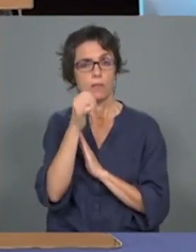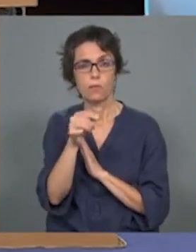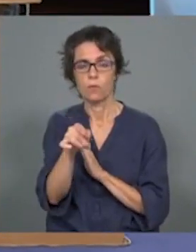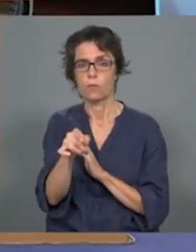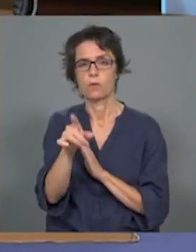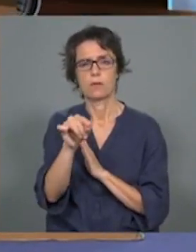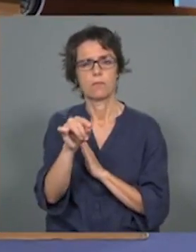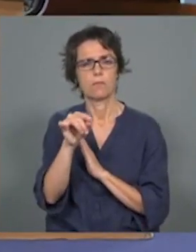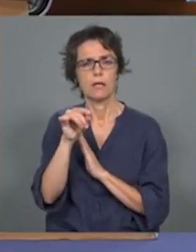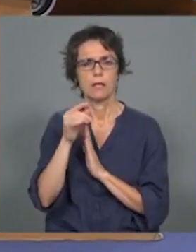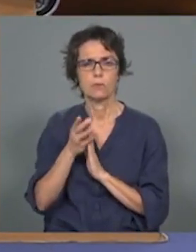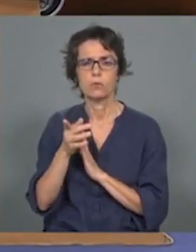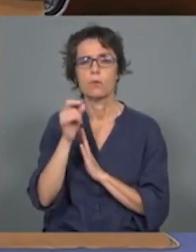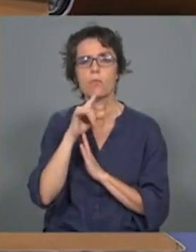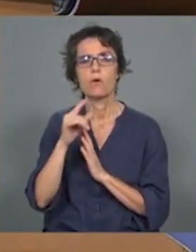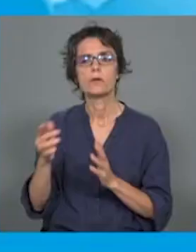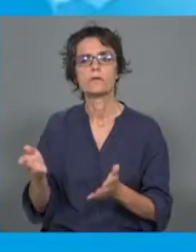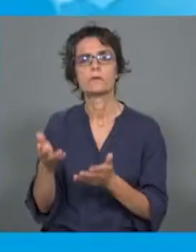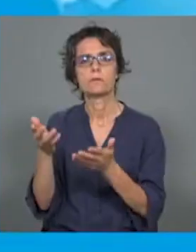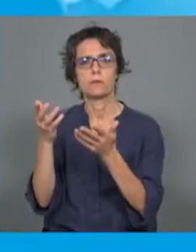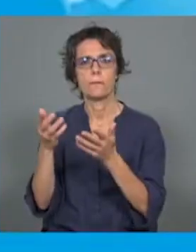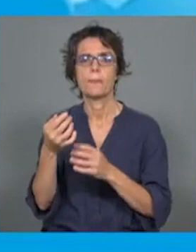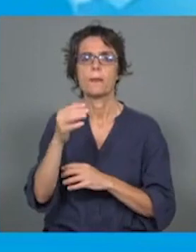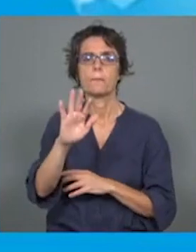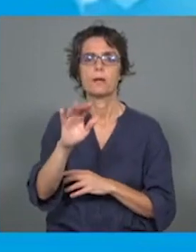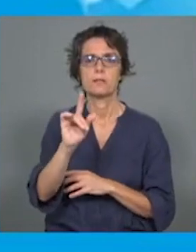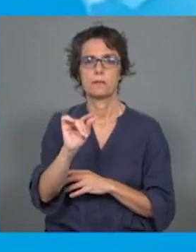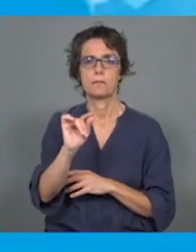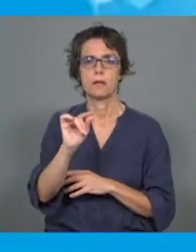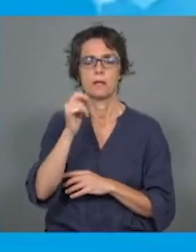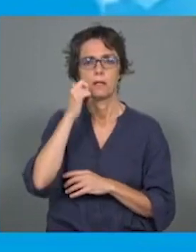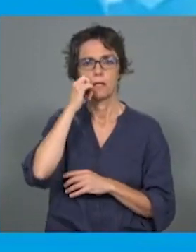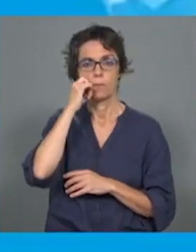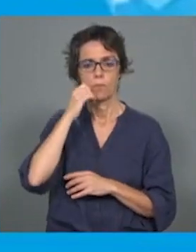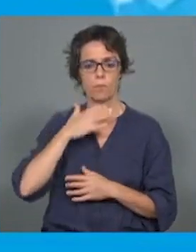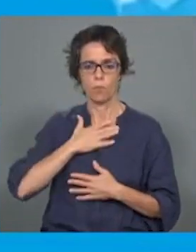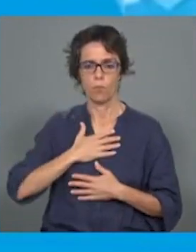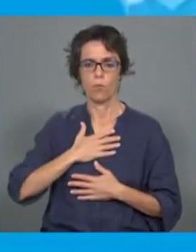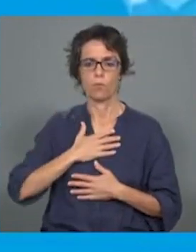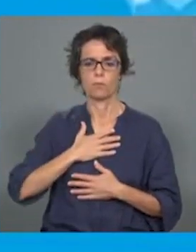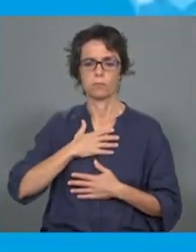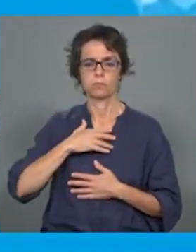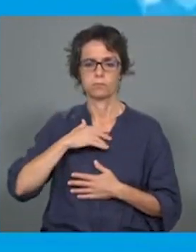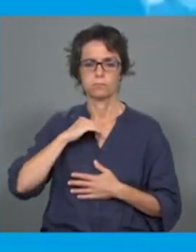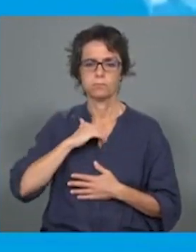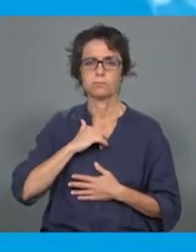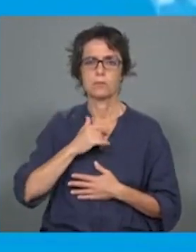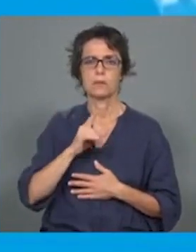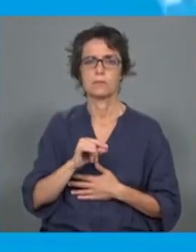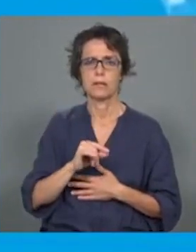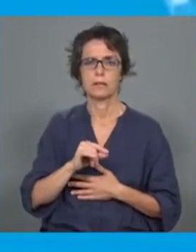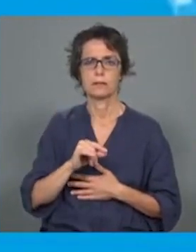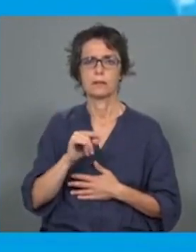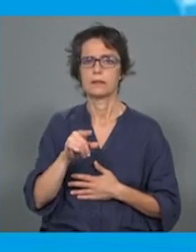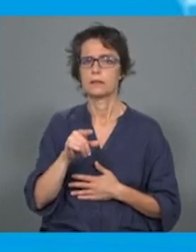essa pode ser tratada, aliviada, mas tem a dor corporal, a dor pessoal. E, portanto, essa certamente... E essa é de que